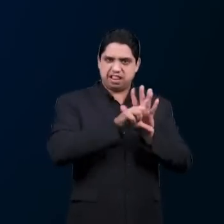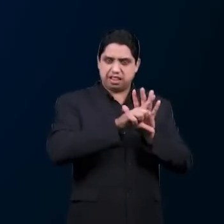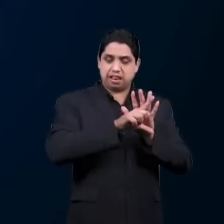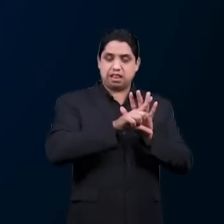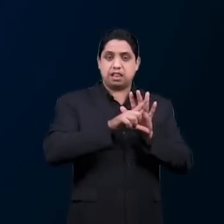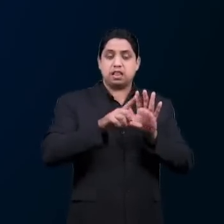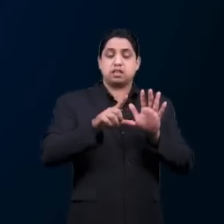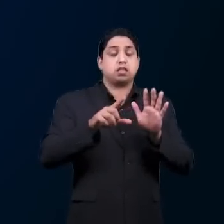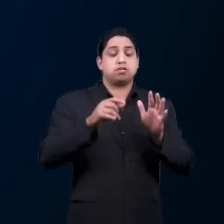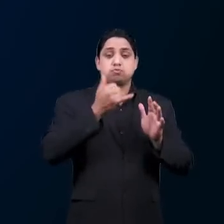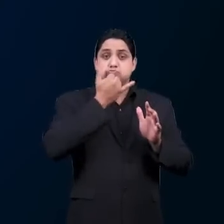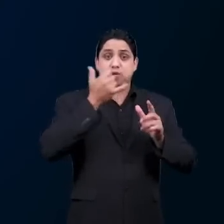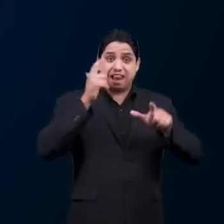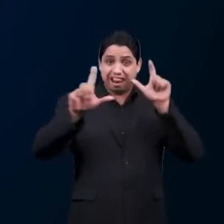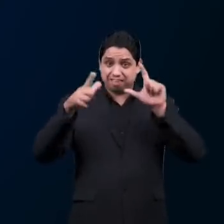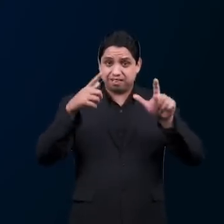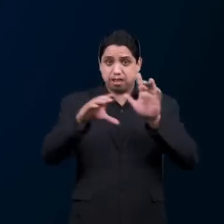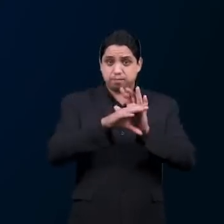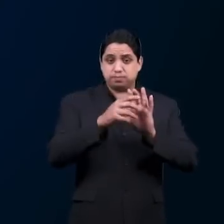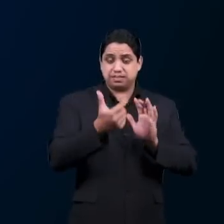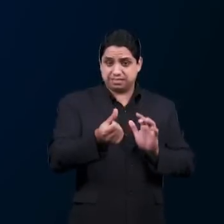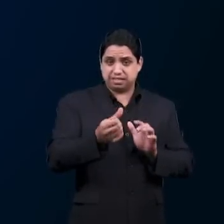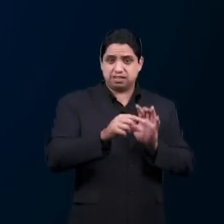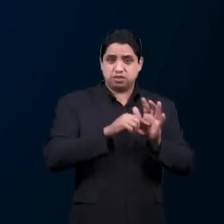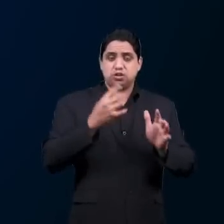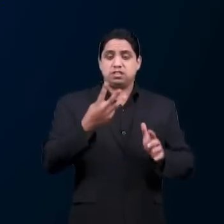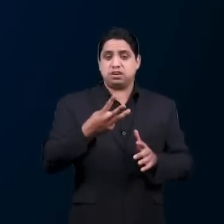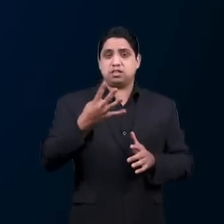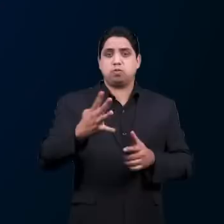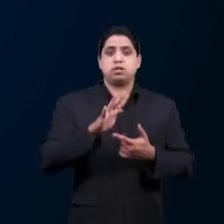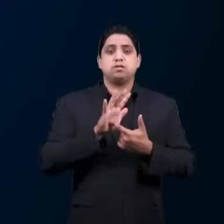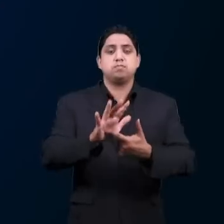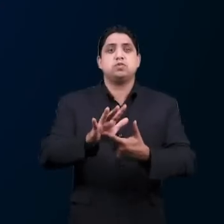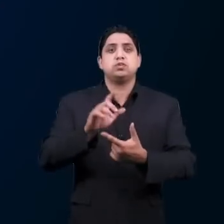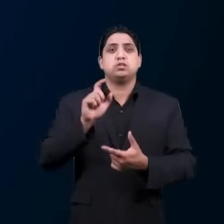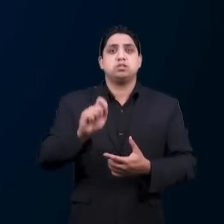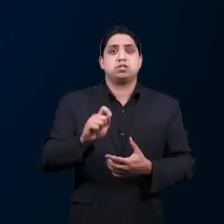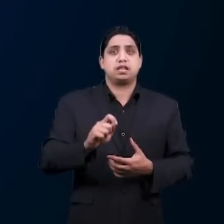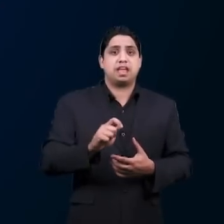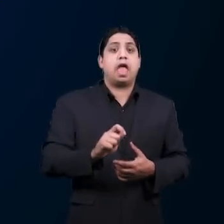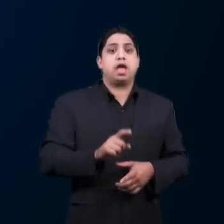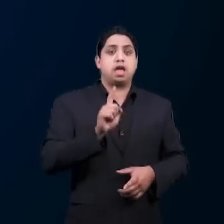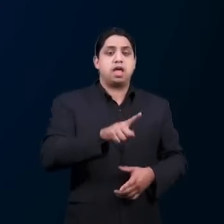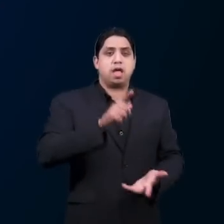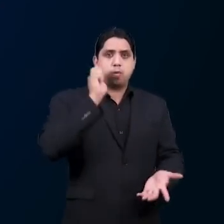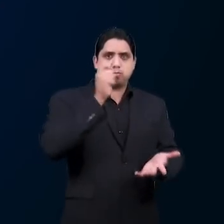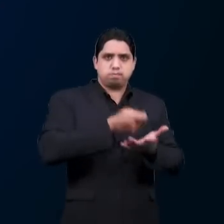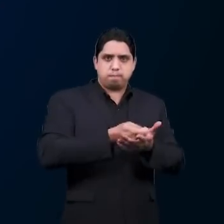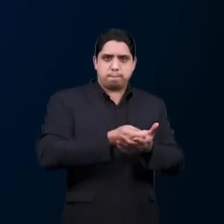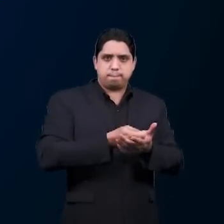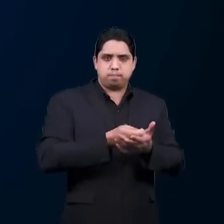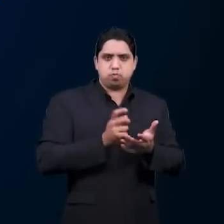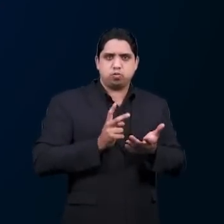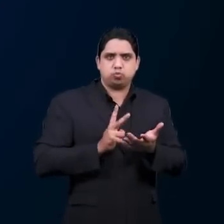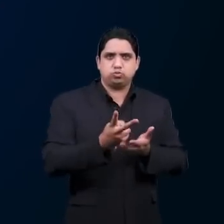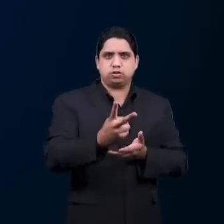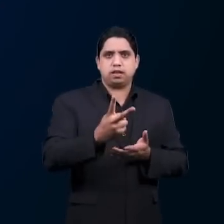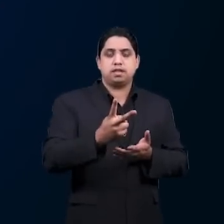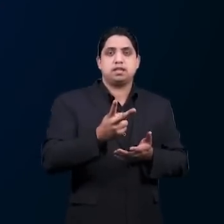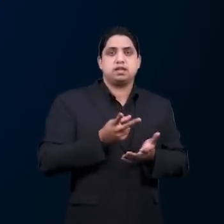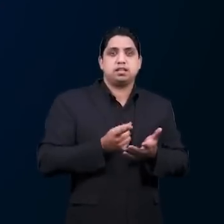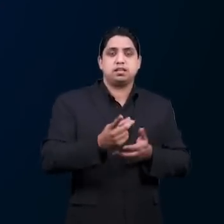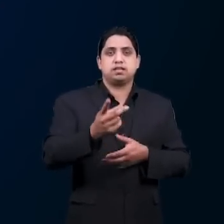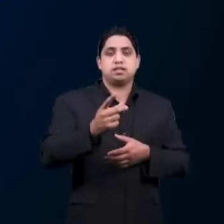16, versículo 34, que diz: E isso vos será por estatuto perpétuo,